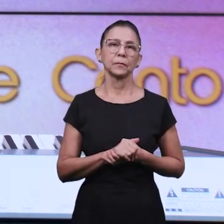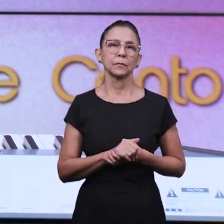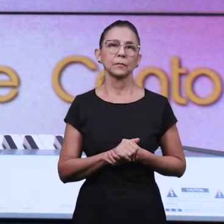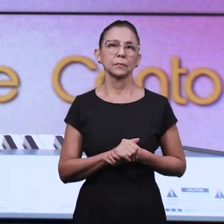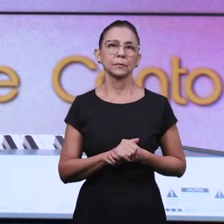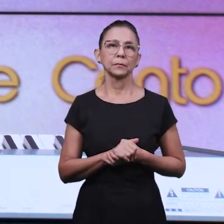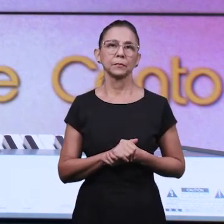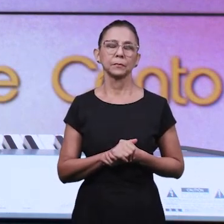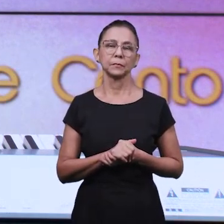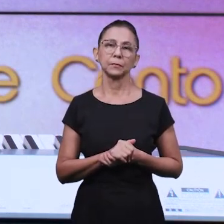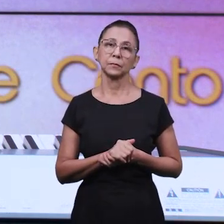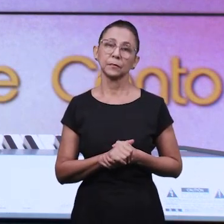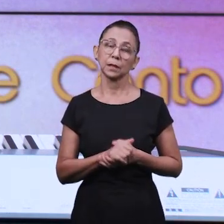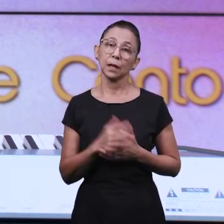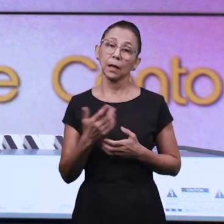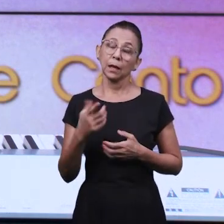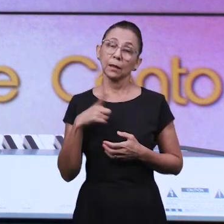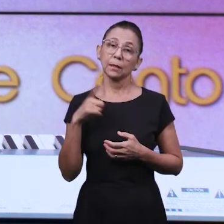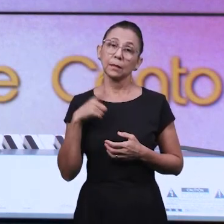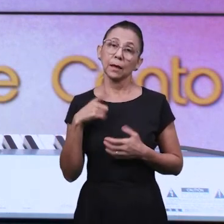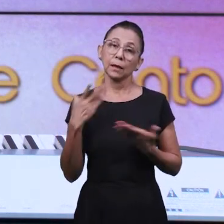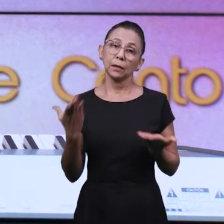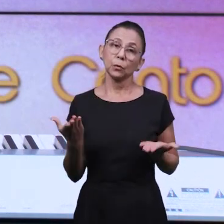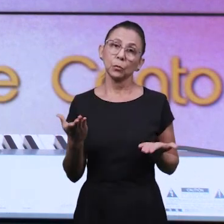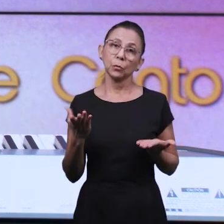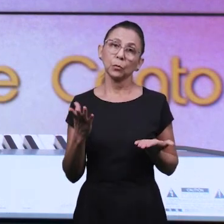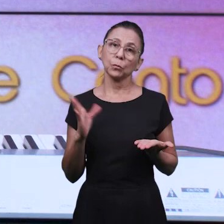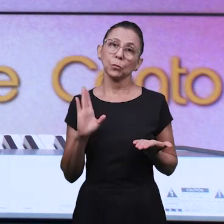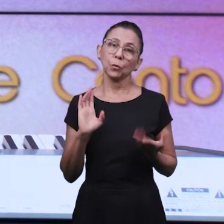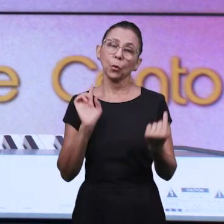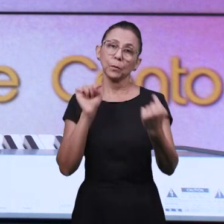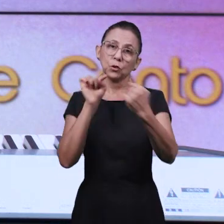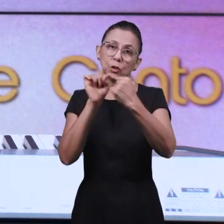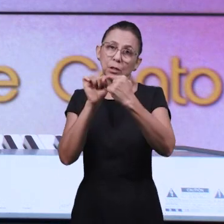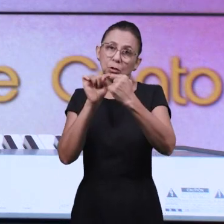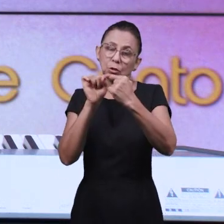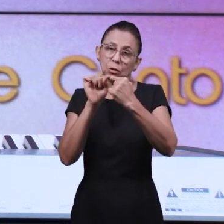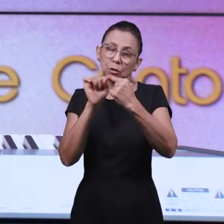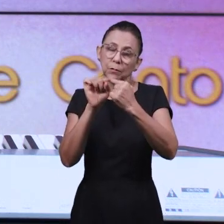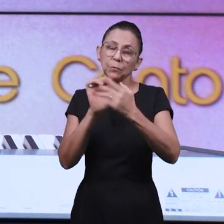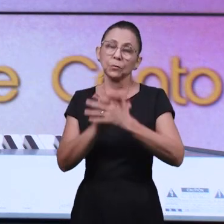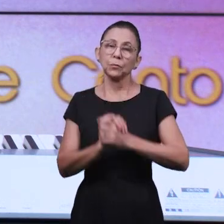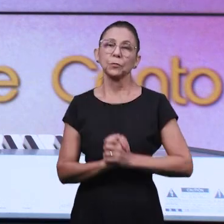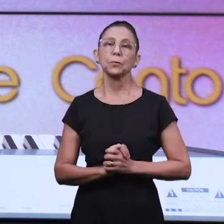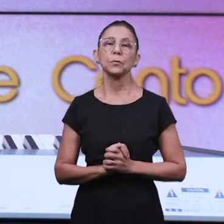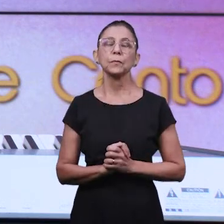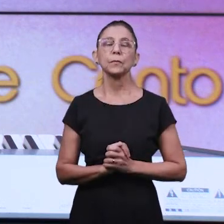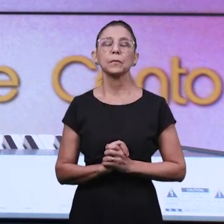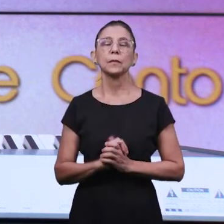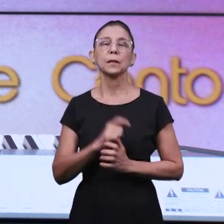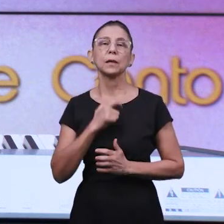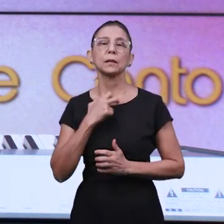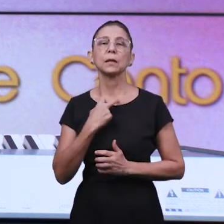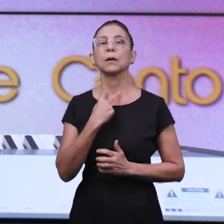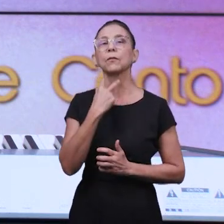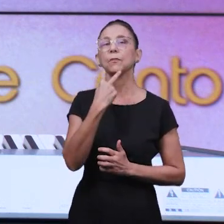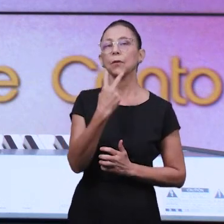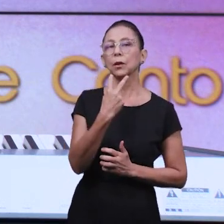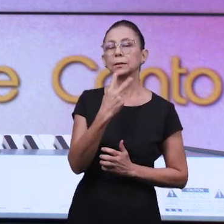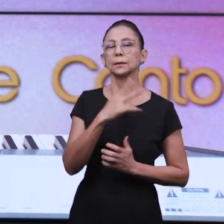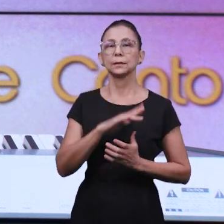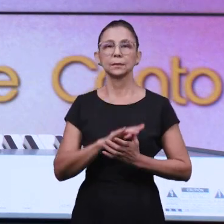exercício que nós fazemos tem uma finalidade de posicionamento de trato vocal